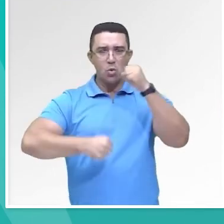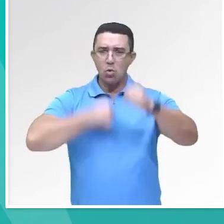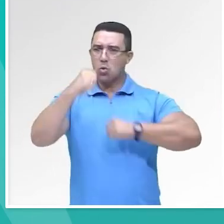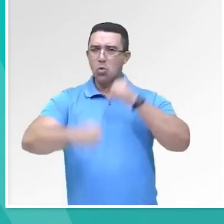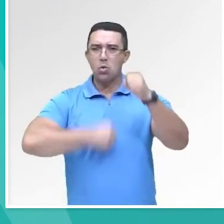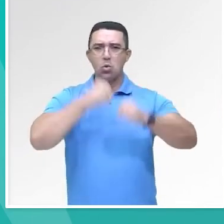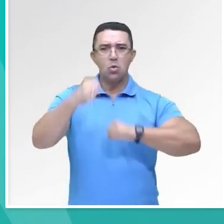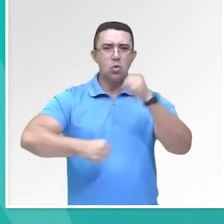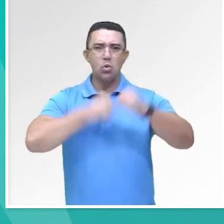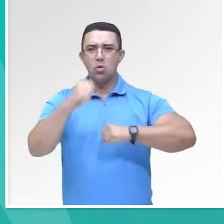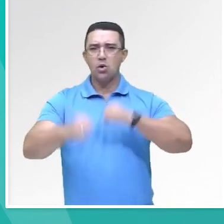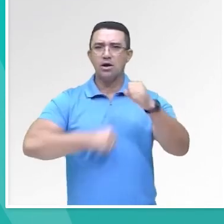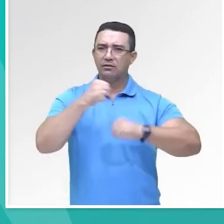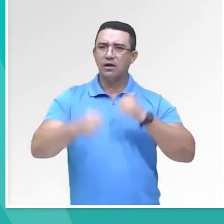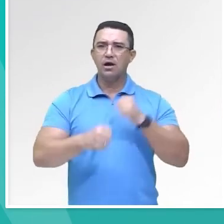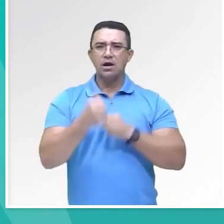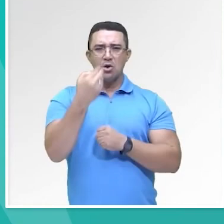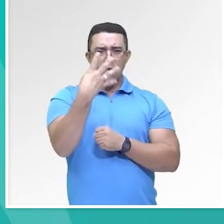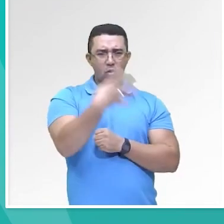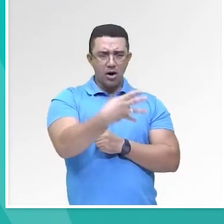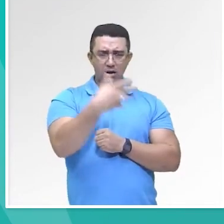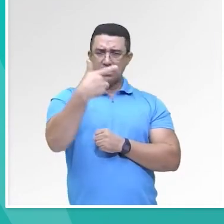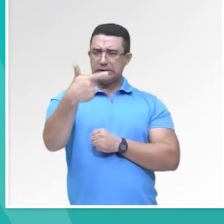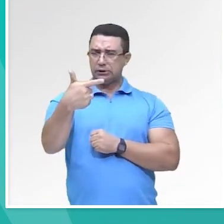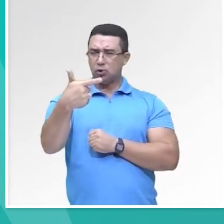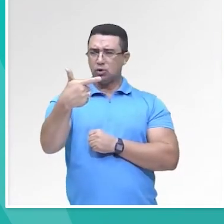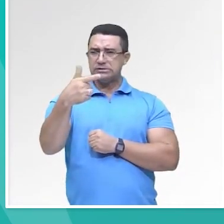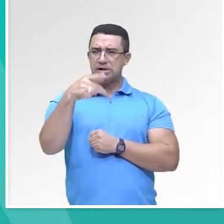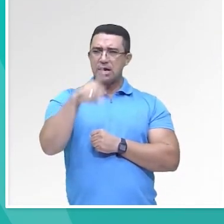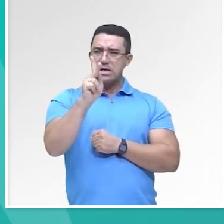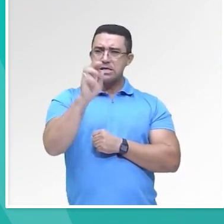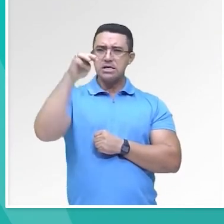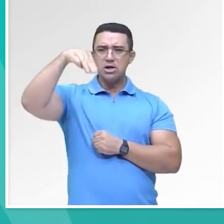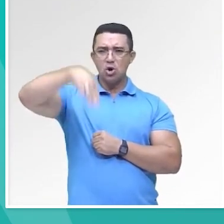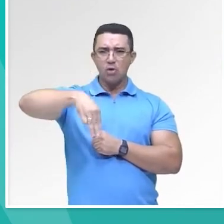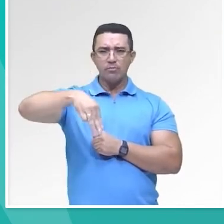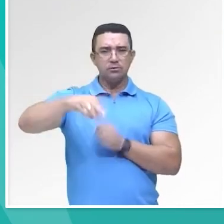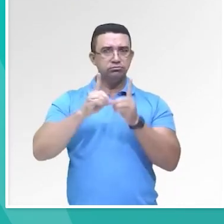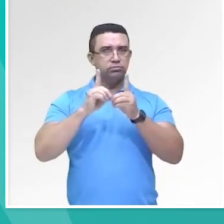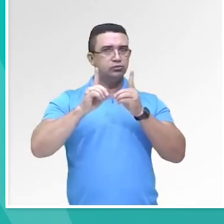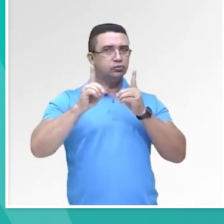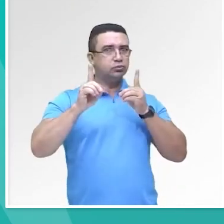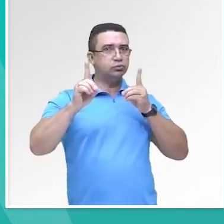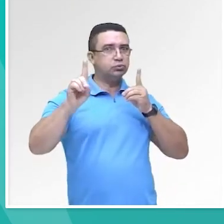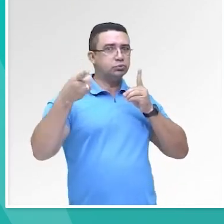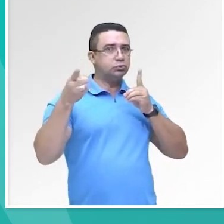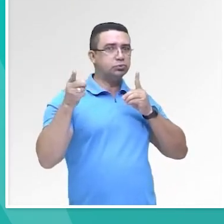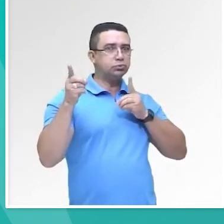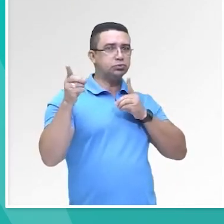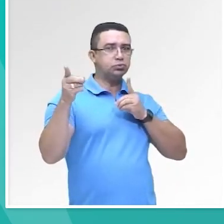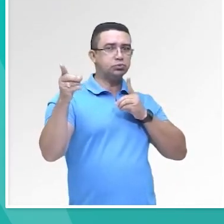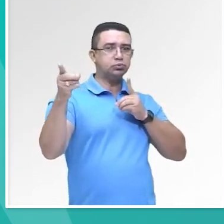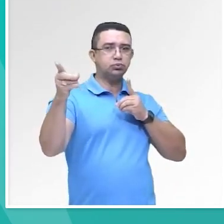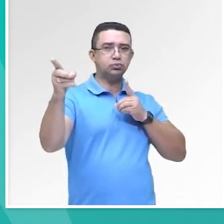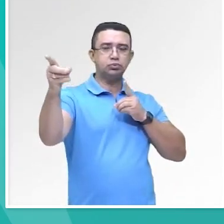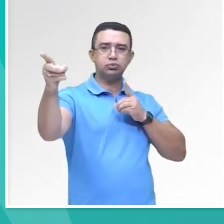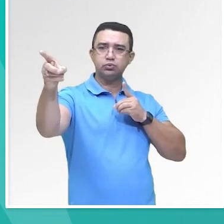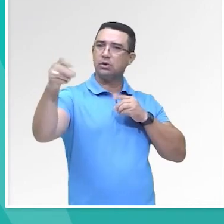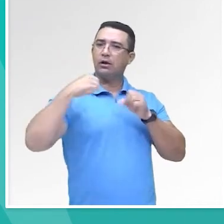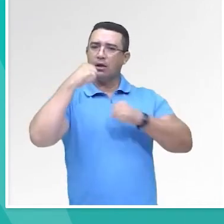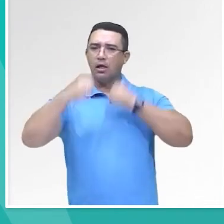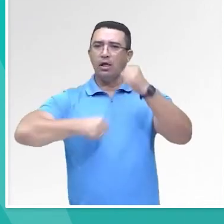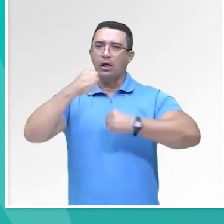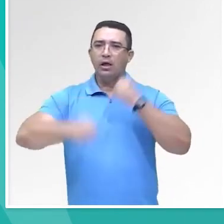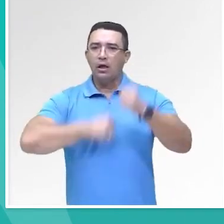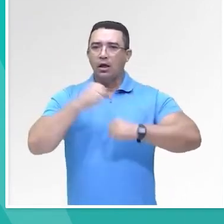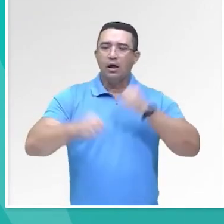vocês, 42 quilômetros para que eles percorram e vençam